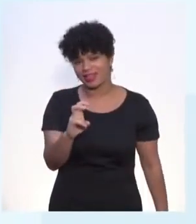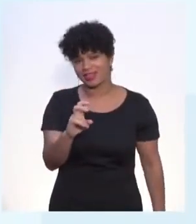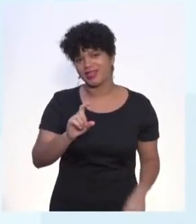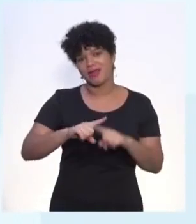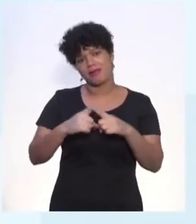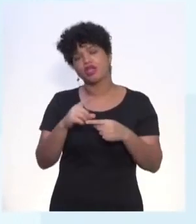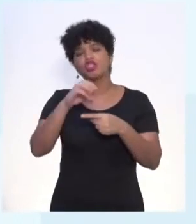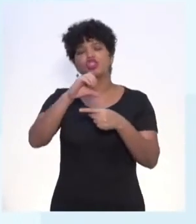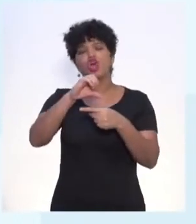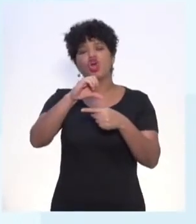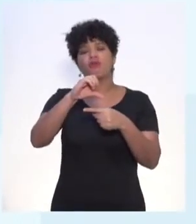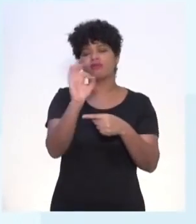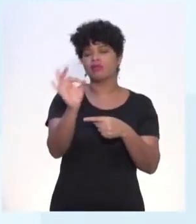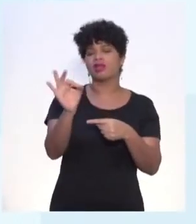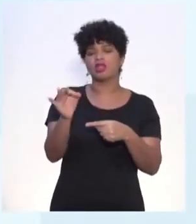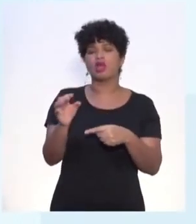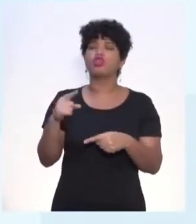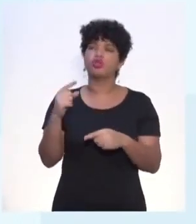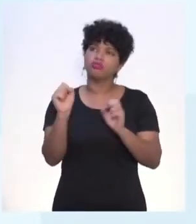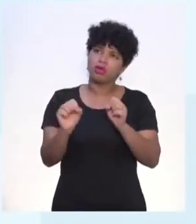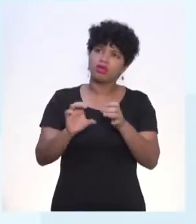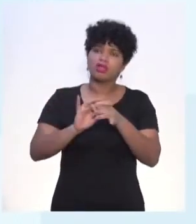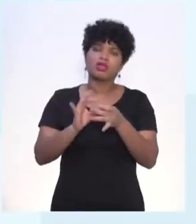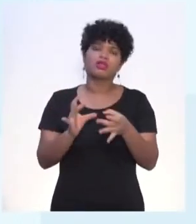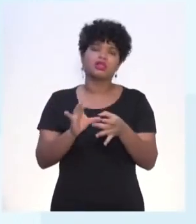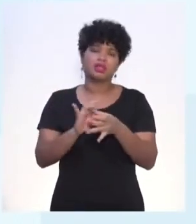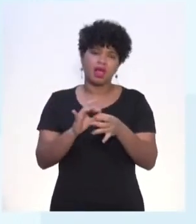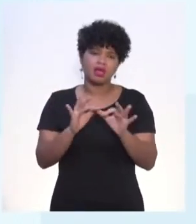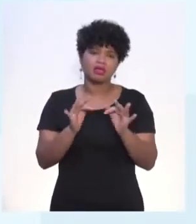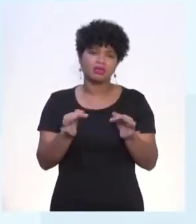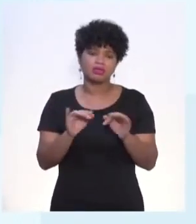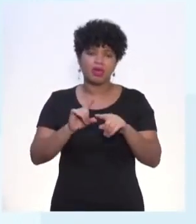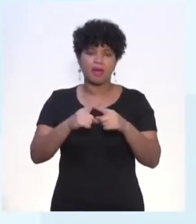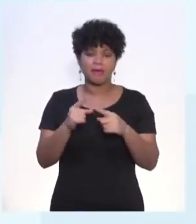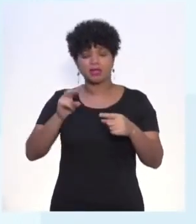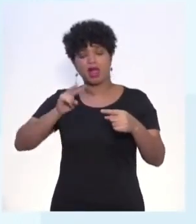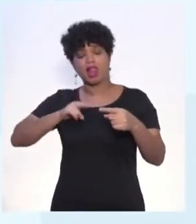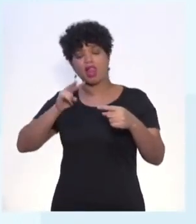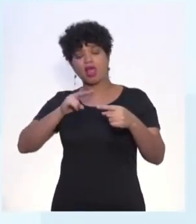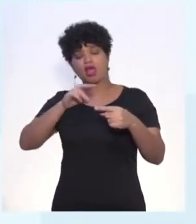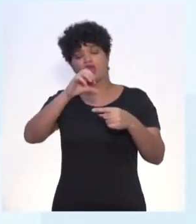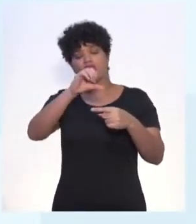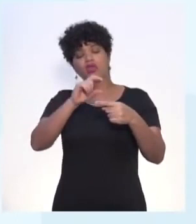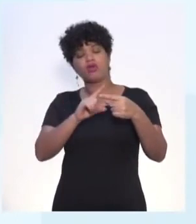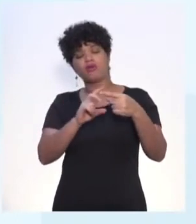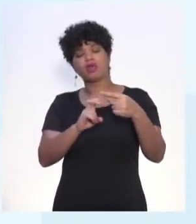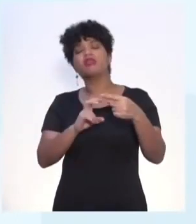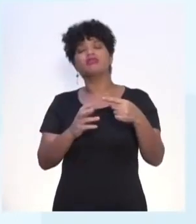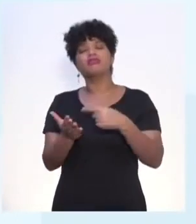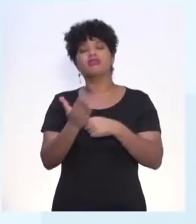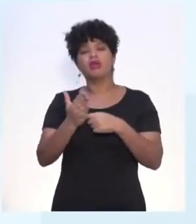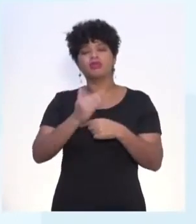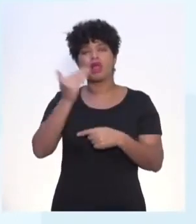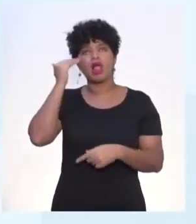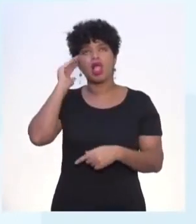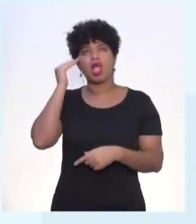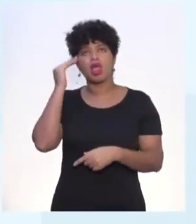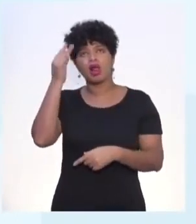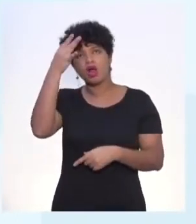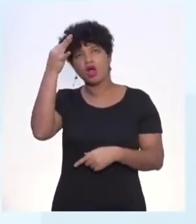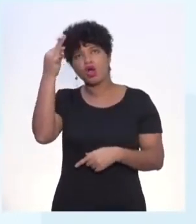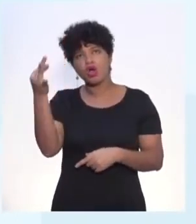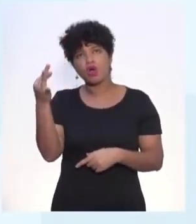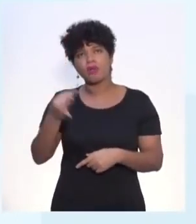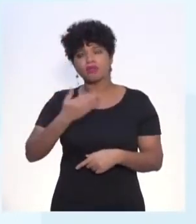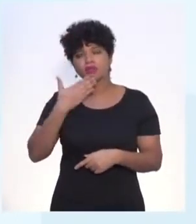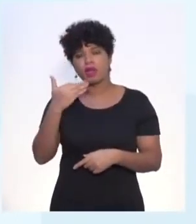15. Poderíamos Muito bom. simplificar? Poderíamos, né? Mas a própria interpretação, a leitura do problema faz que a compreensão, né, em